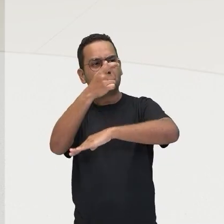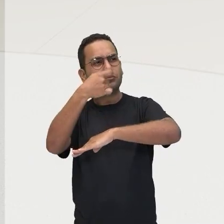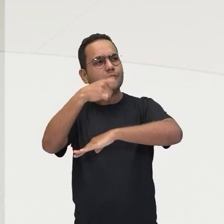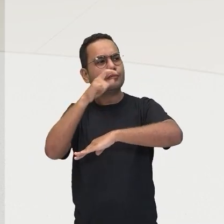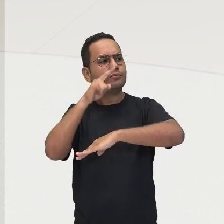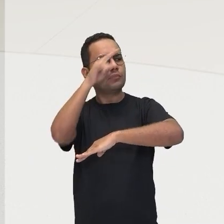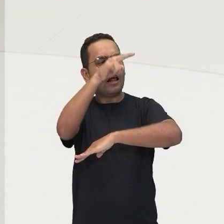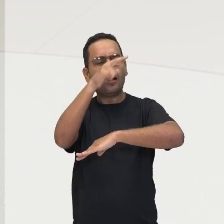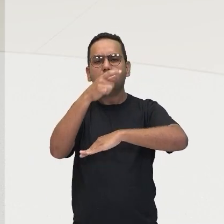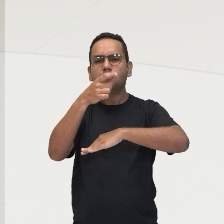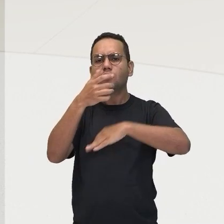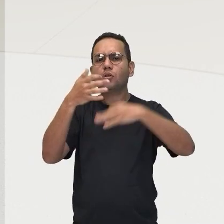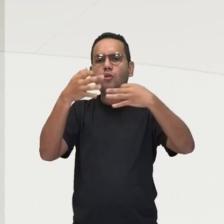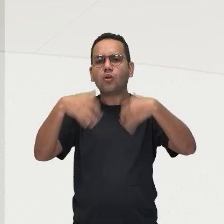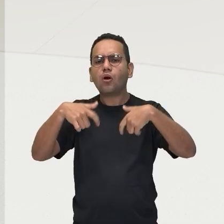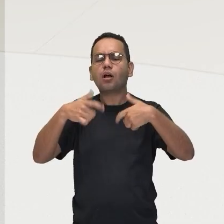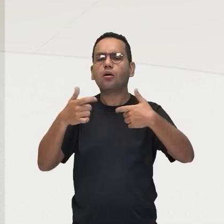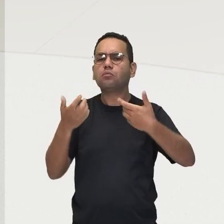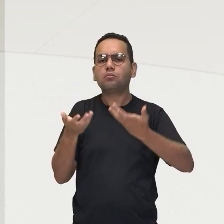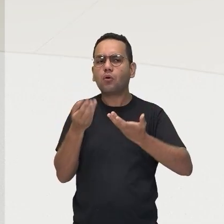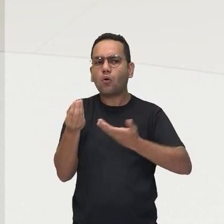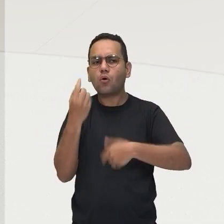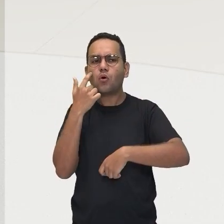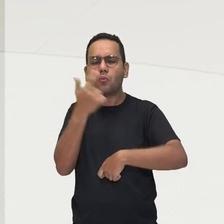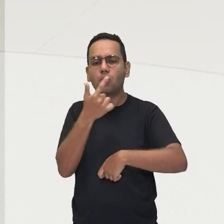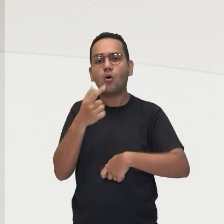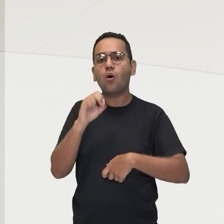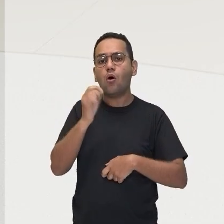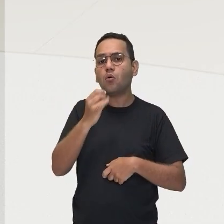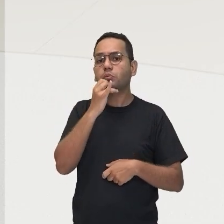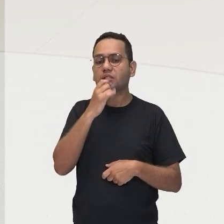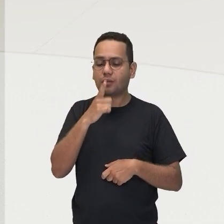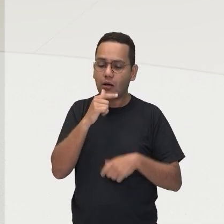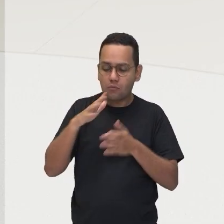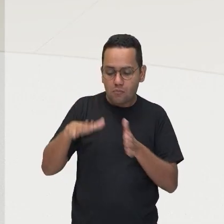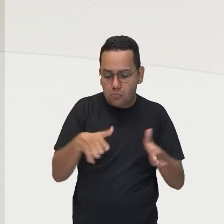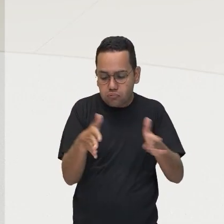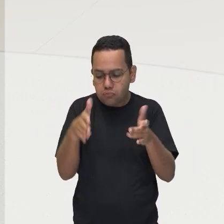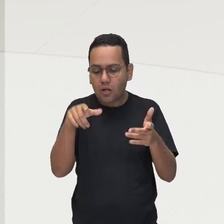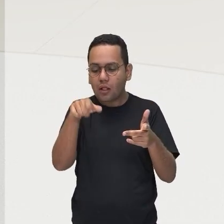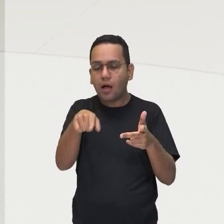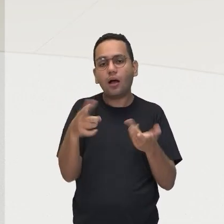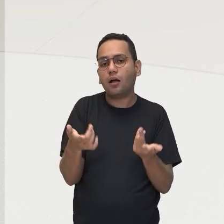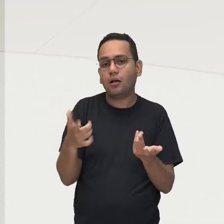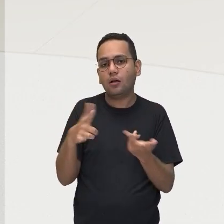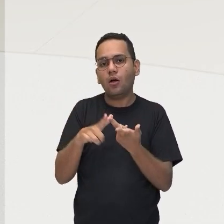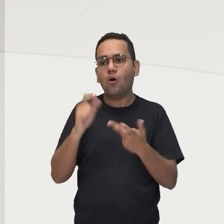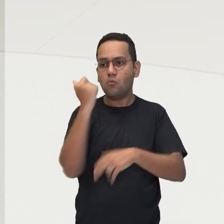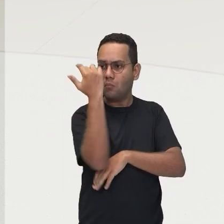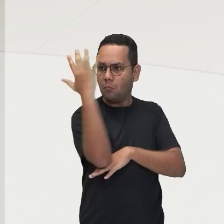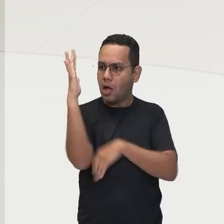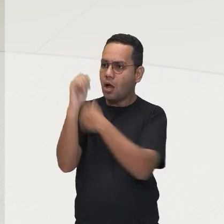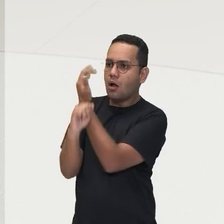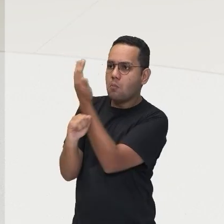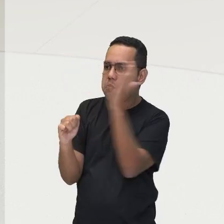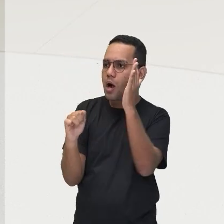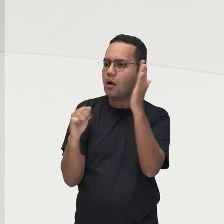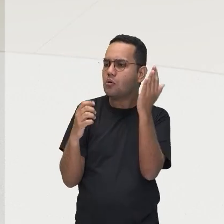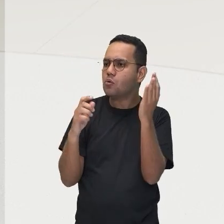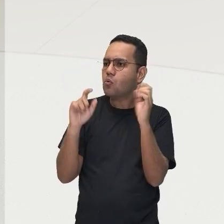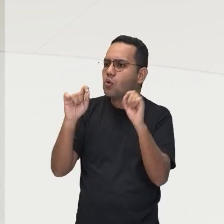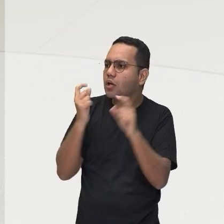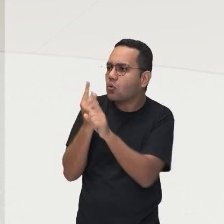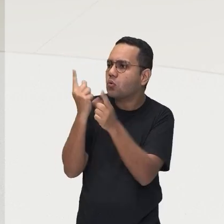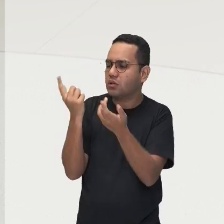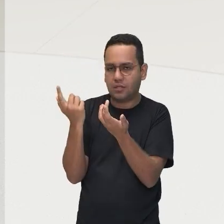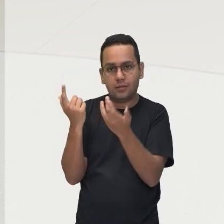ali no final do trajeto, do percurso naquele rio, né? O que eu vou encontrar dentro de uma mata densa. Então, essa